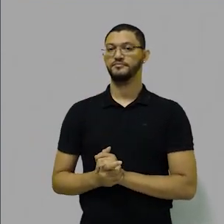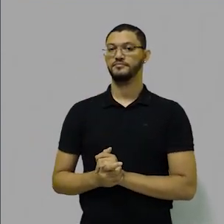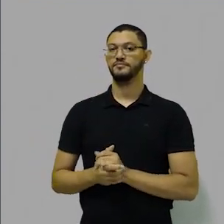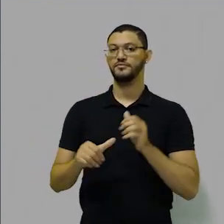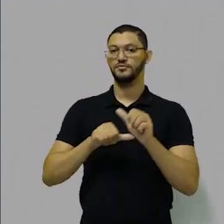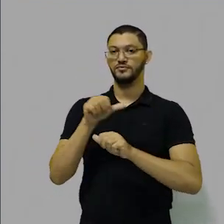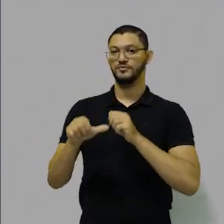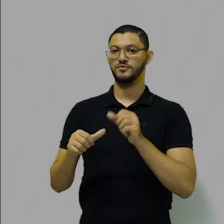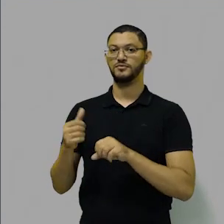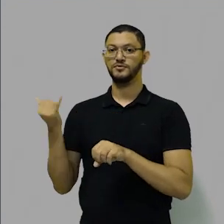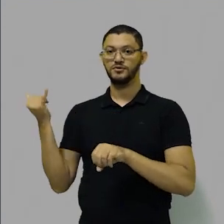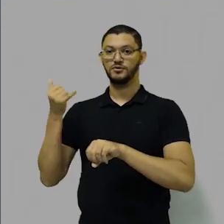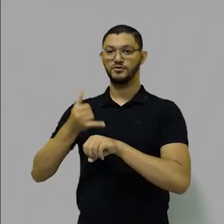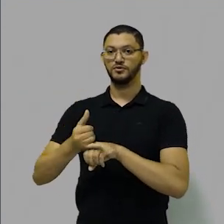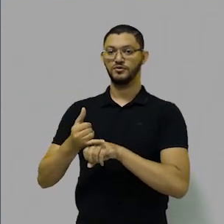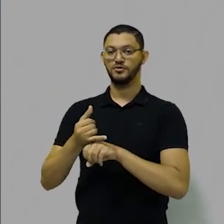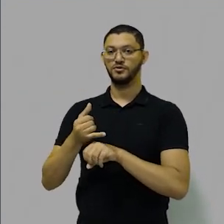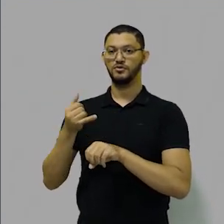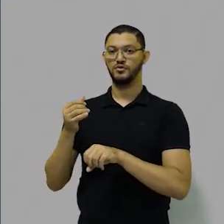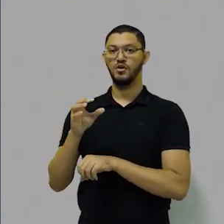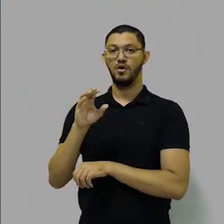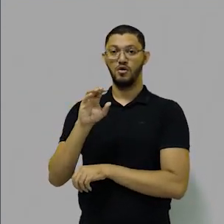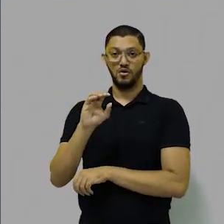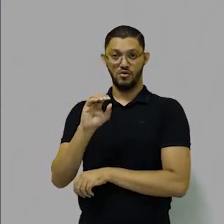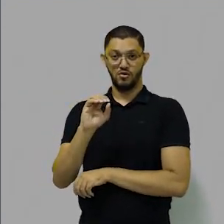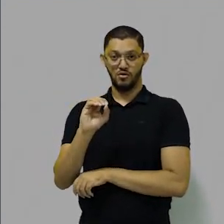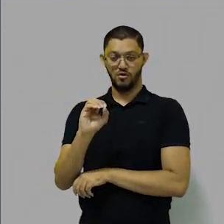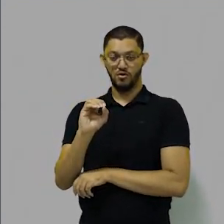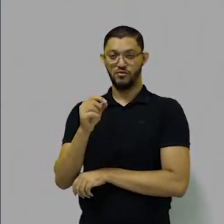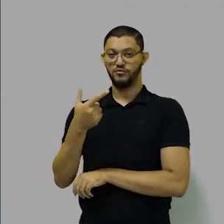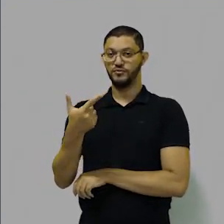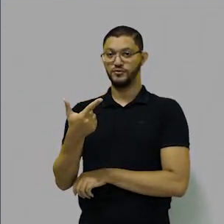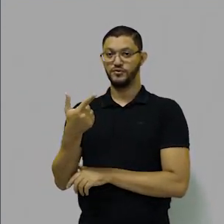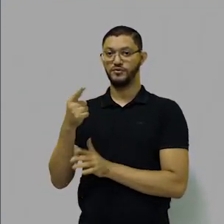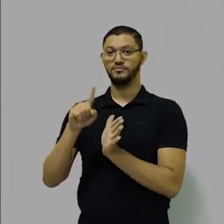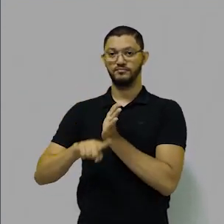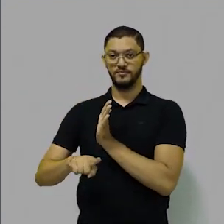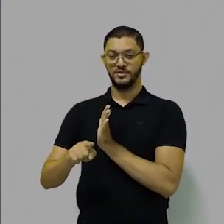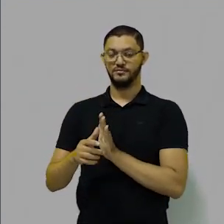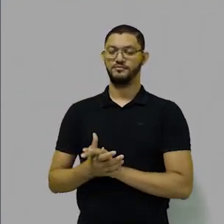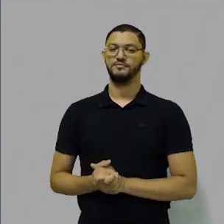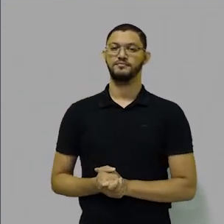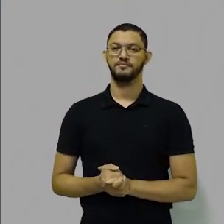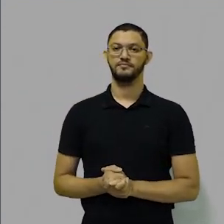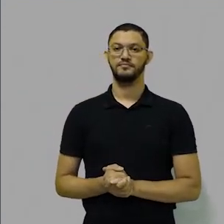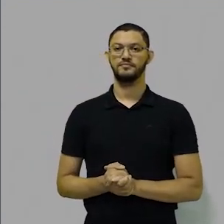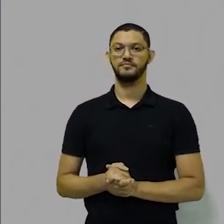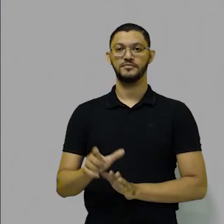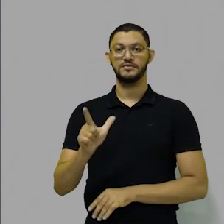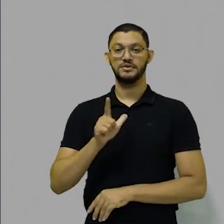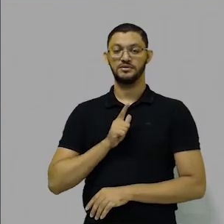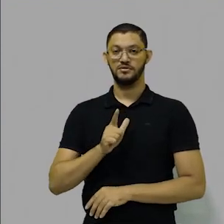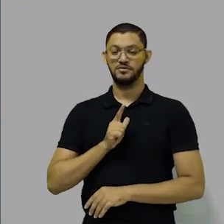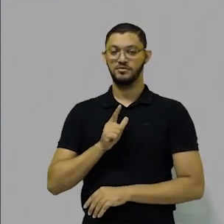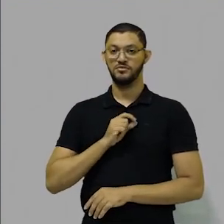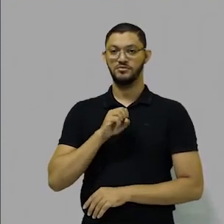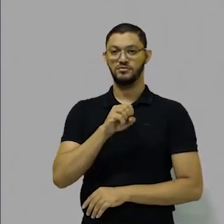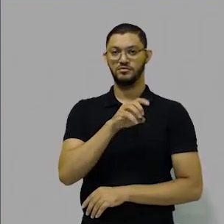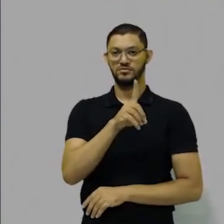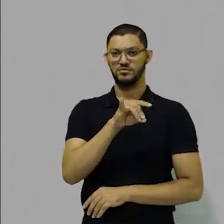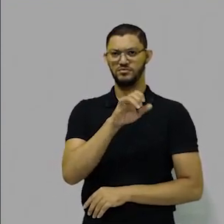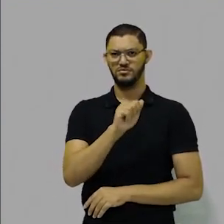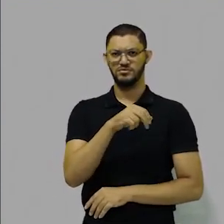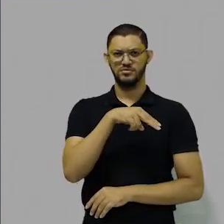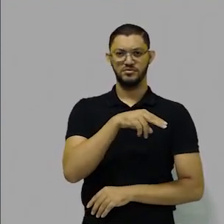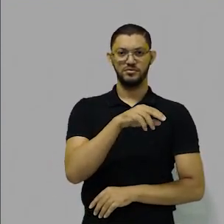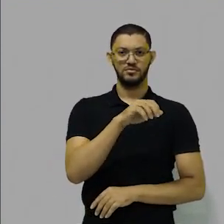tornar um ânion O2-, né? O2-. Então, eu tenho o sódio, o